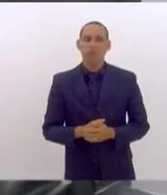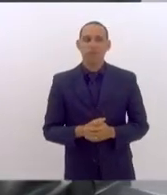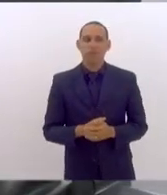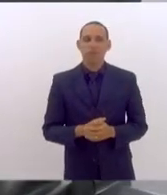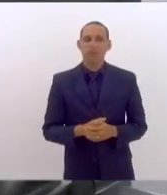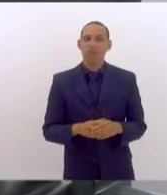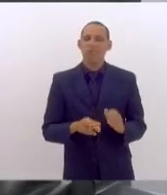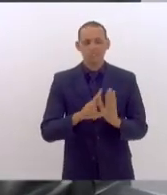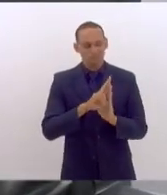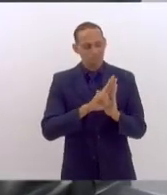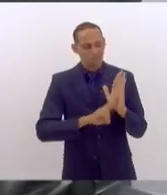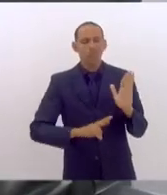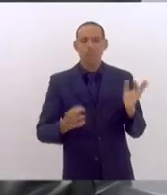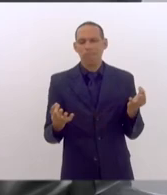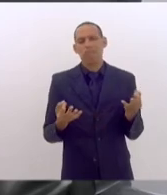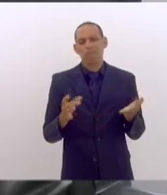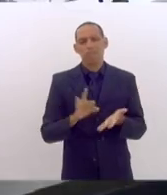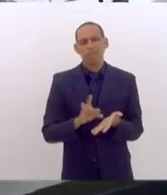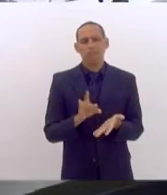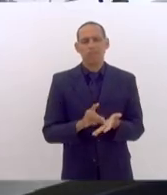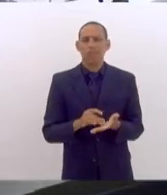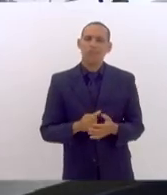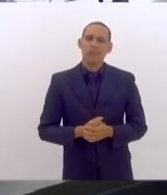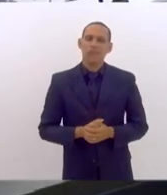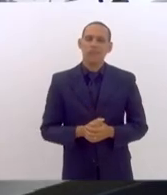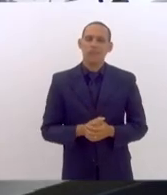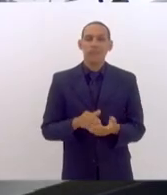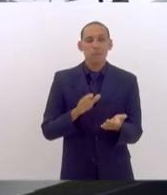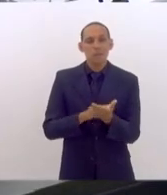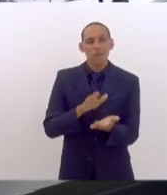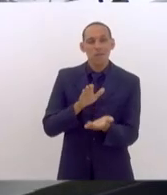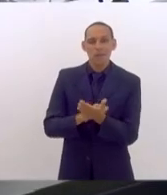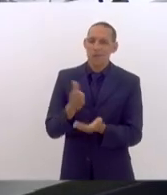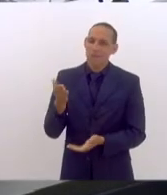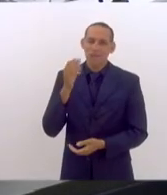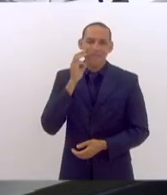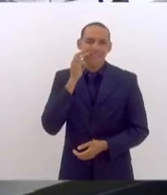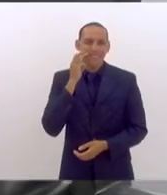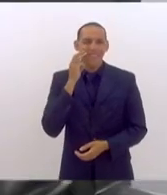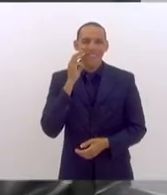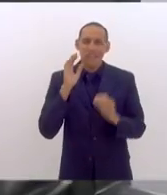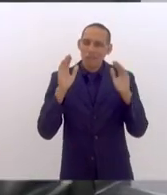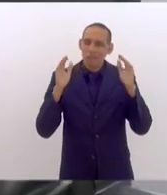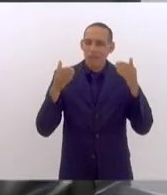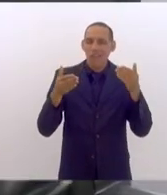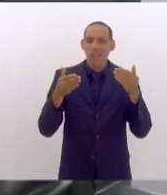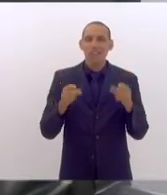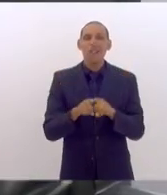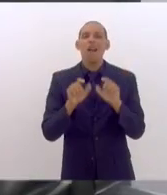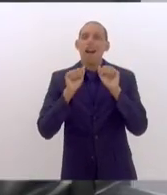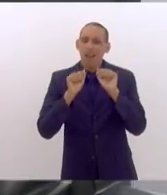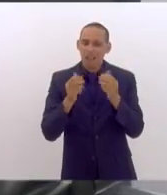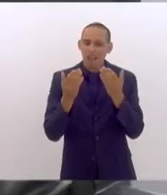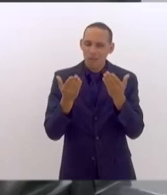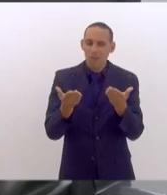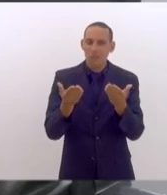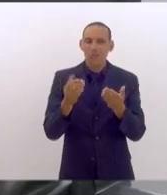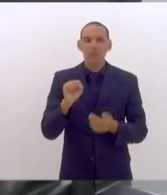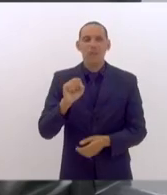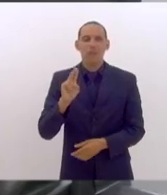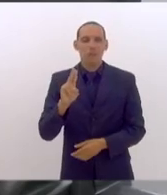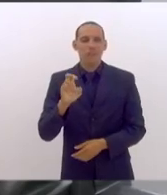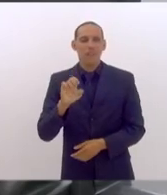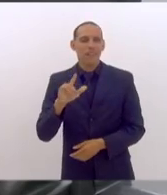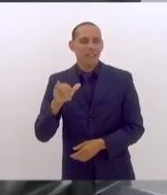relatório nenhum Primor de parabenizar você Valdete nossa dedicação sua Assessoria também a Sueli